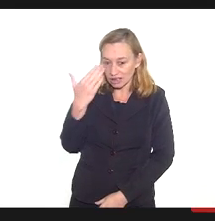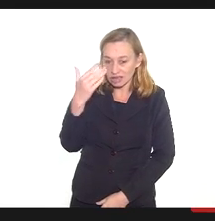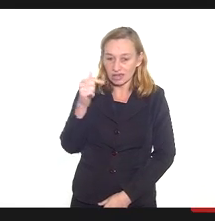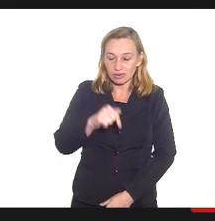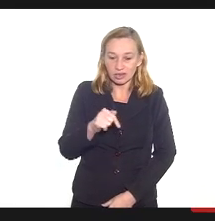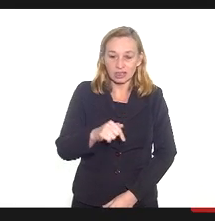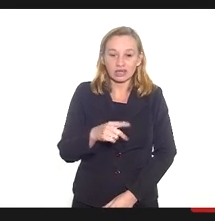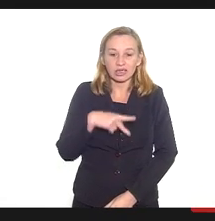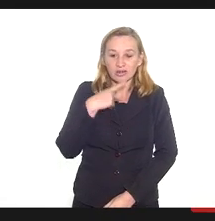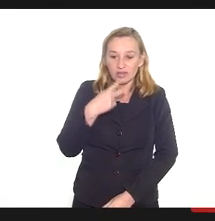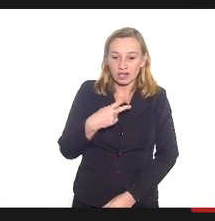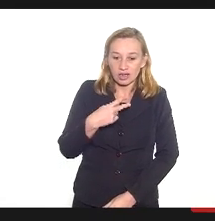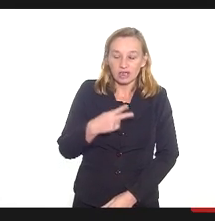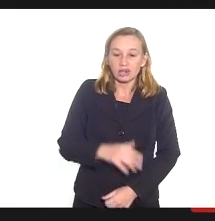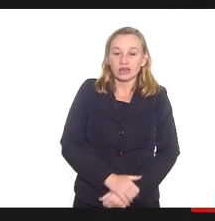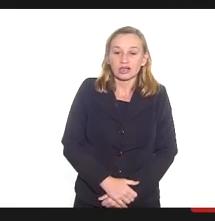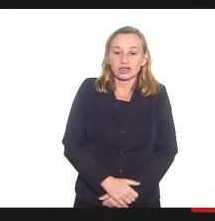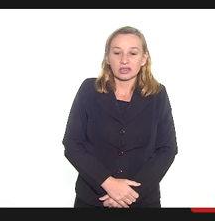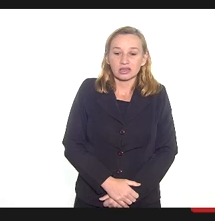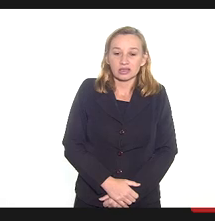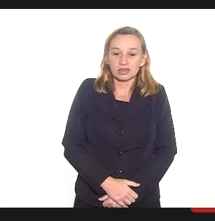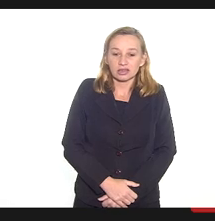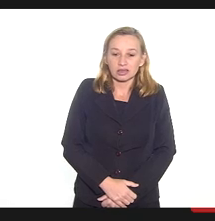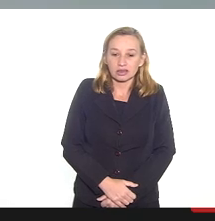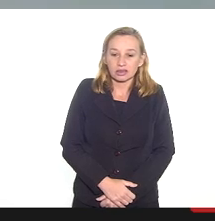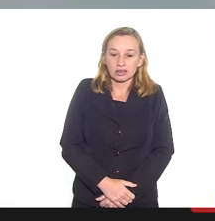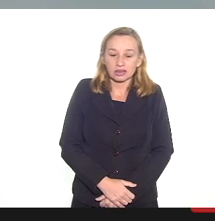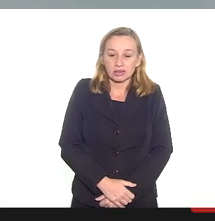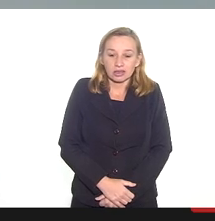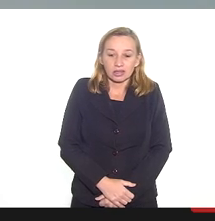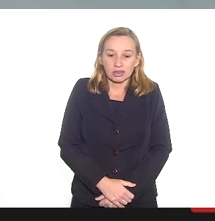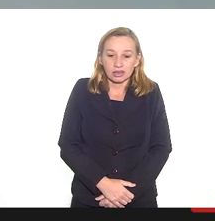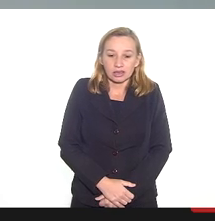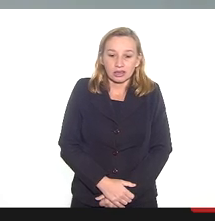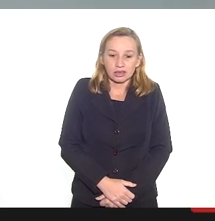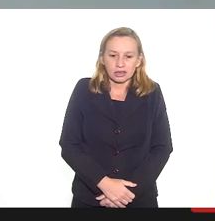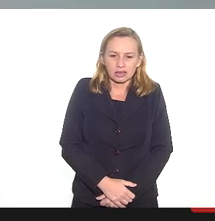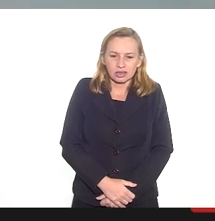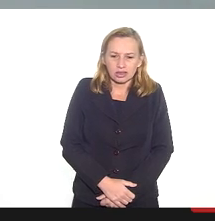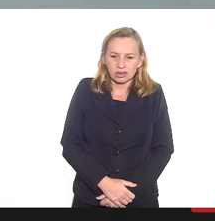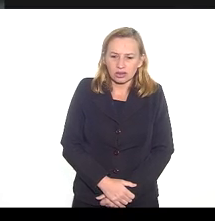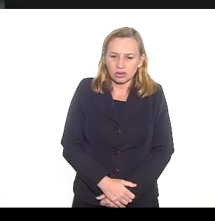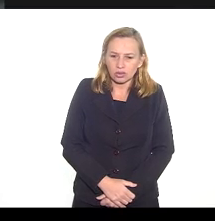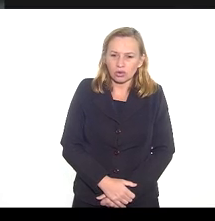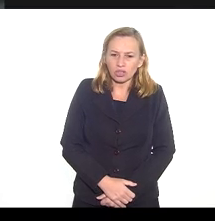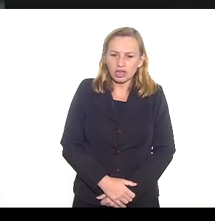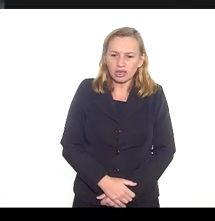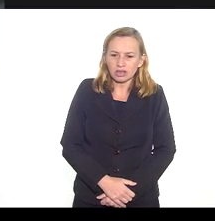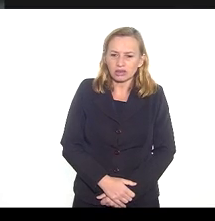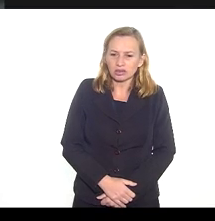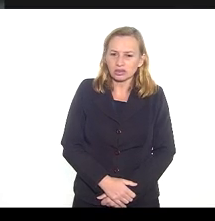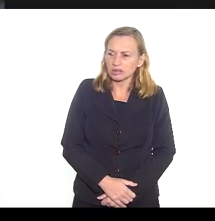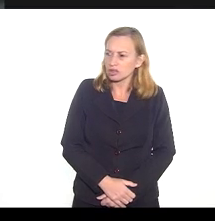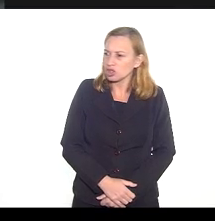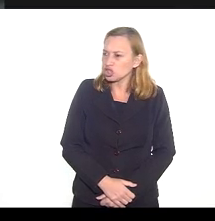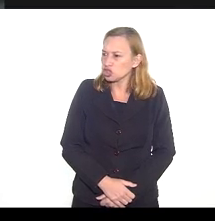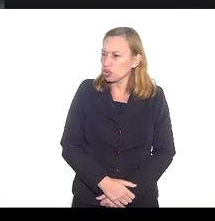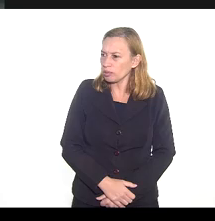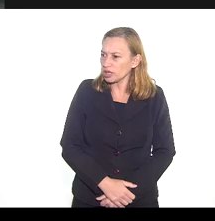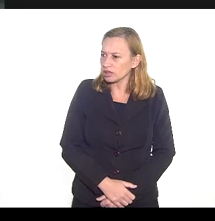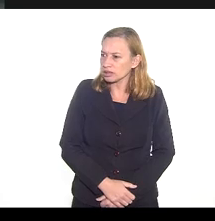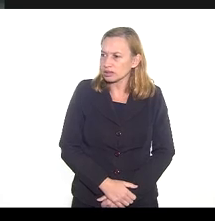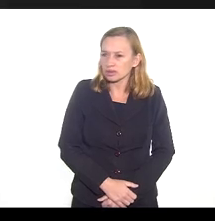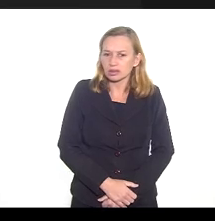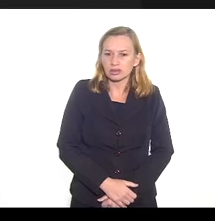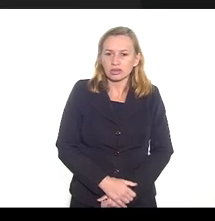essa fala da Xuma, que parece que Xuma traz aquela energia toda que a gente precisa para enfrentar,